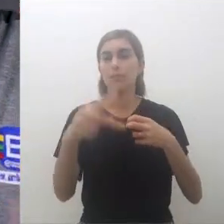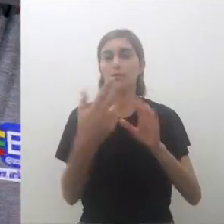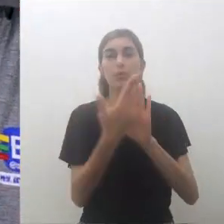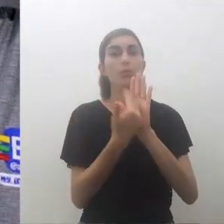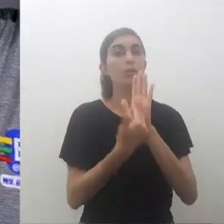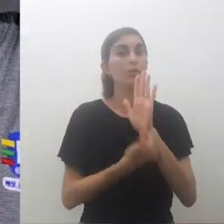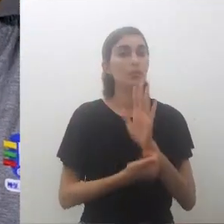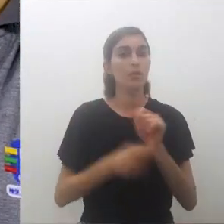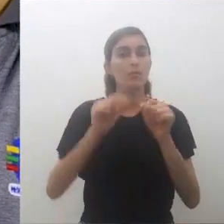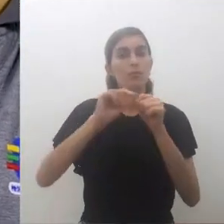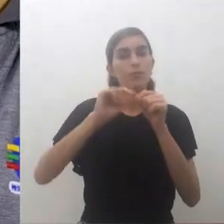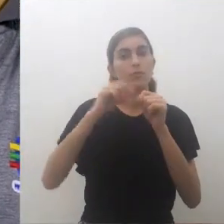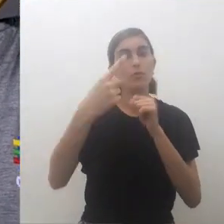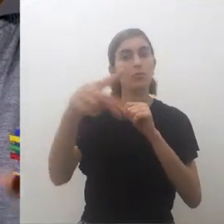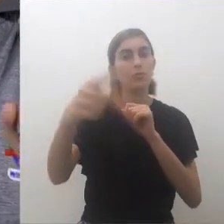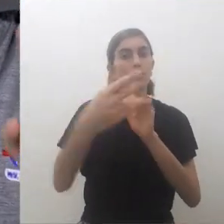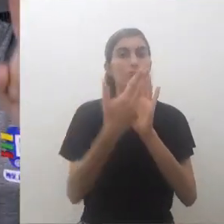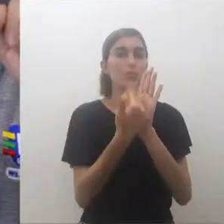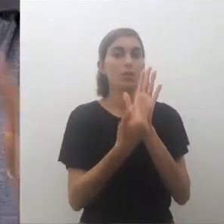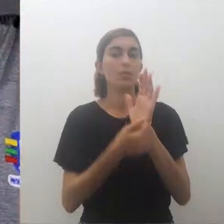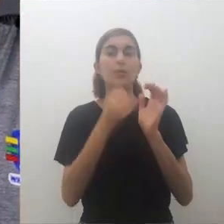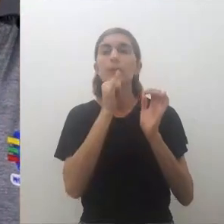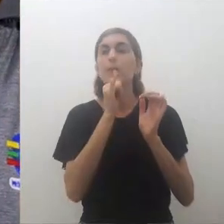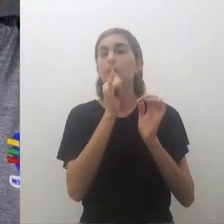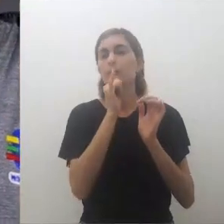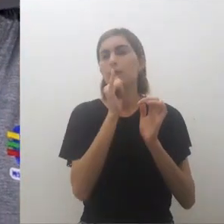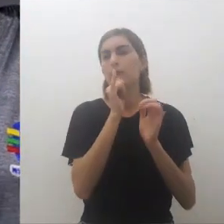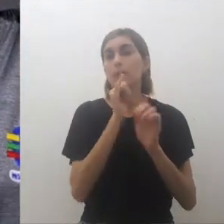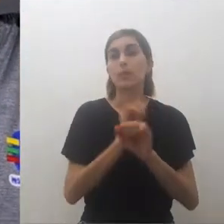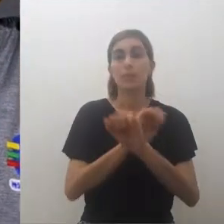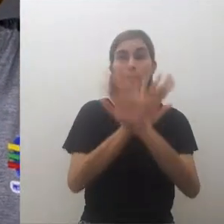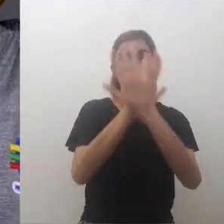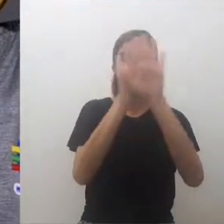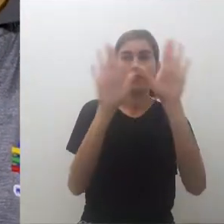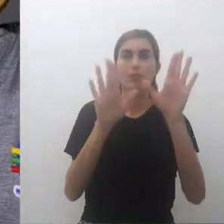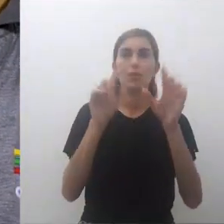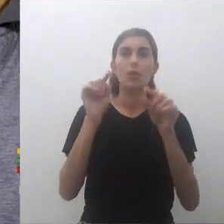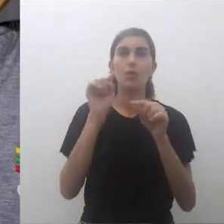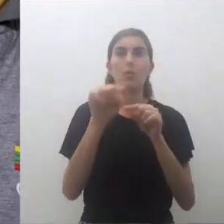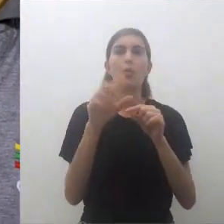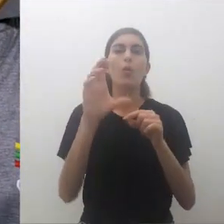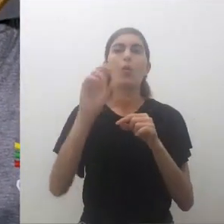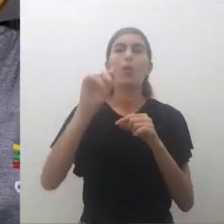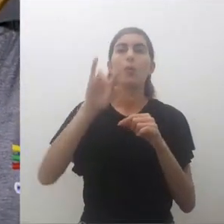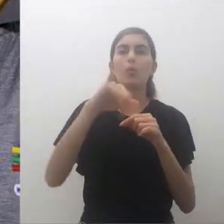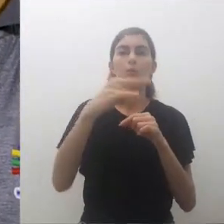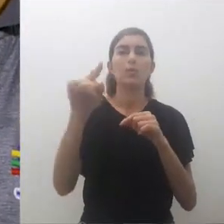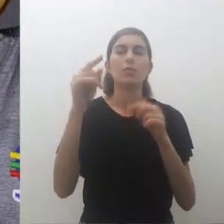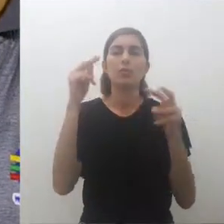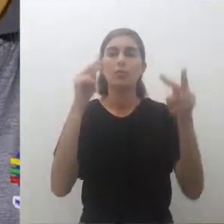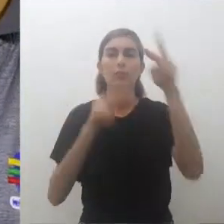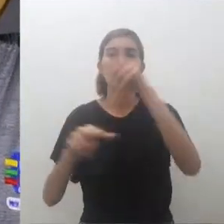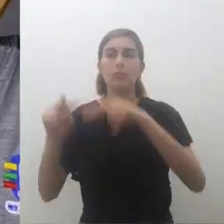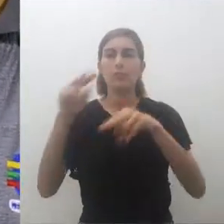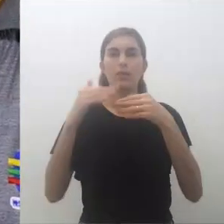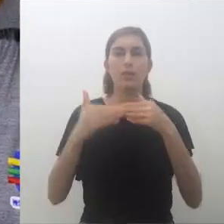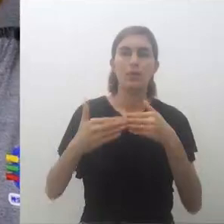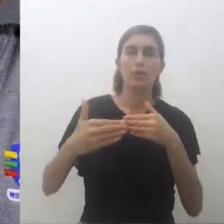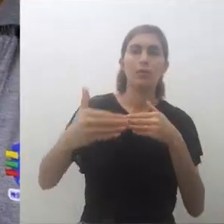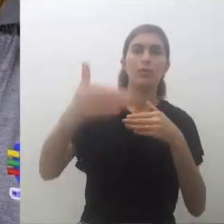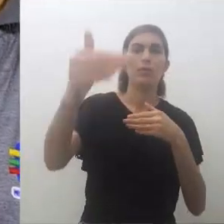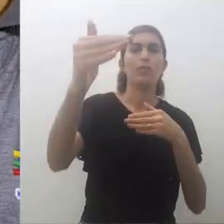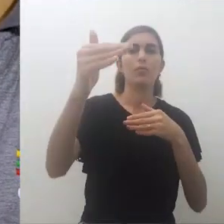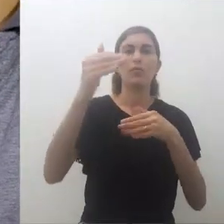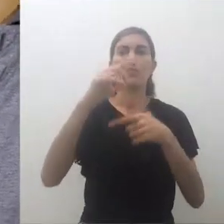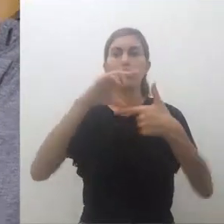na construção do seu desenho. Vou dar um exemplo bem claro de composição visual a partir iniciando com